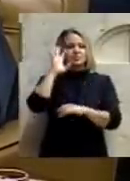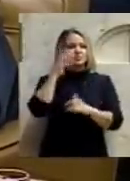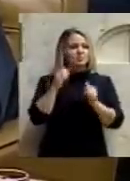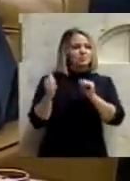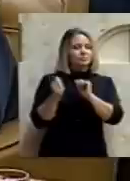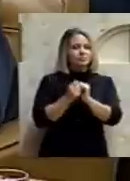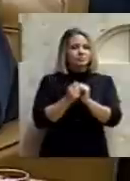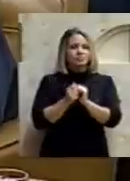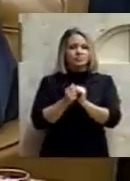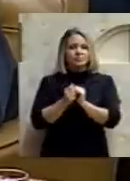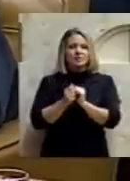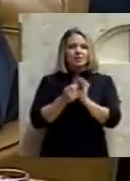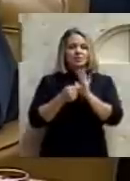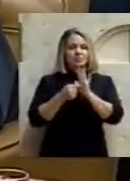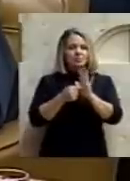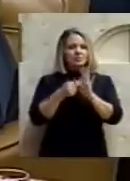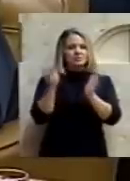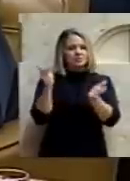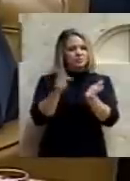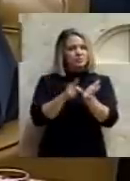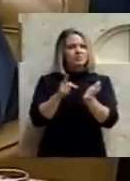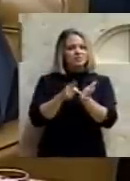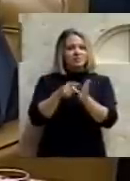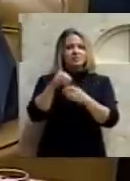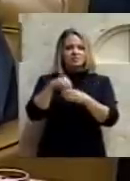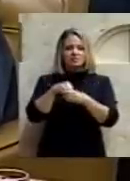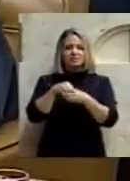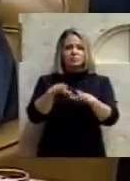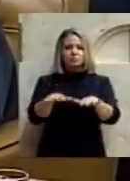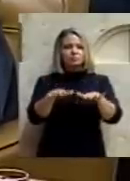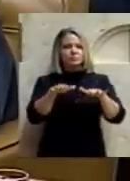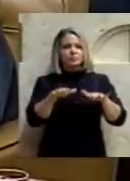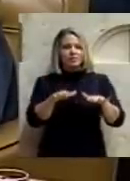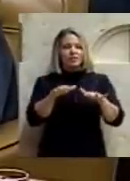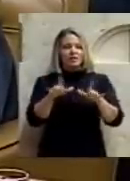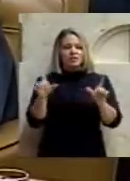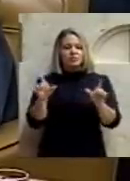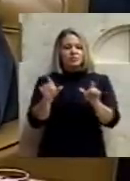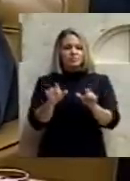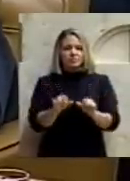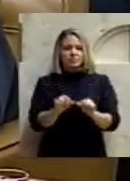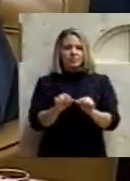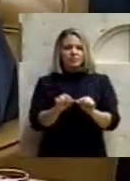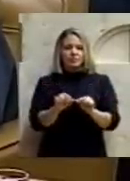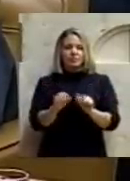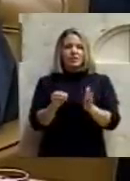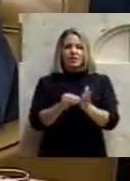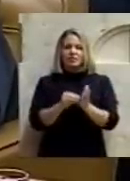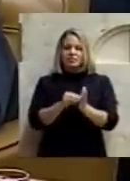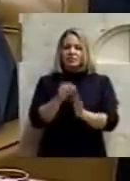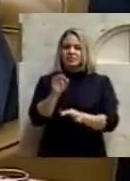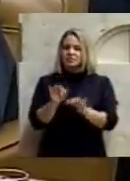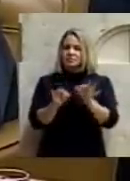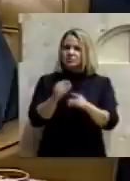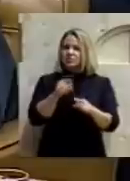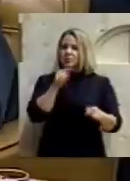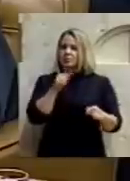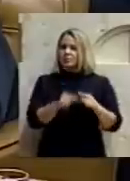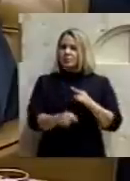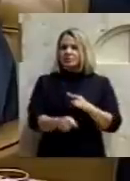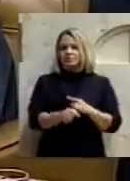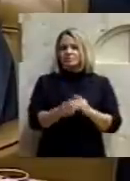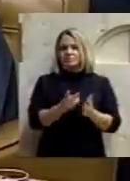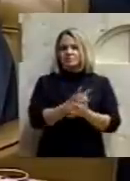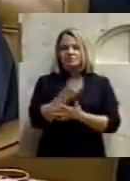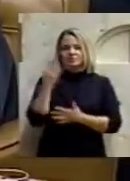regulador, evidencia-se a jurisprudência da Corte que dirimiu a injustificável proibição